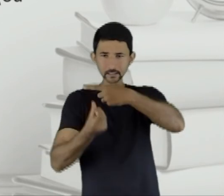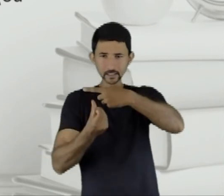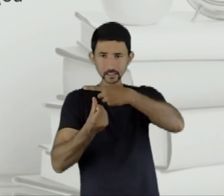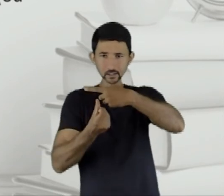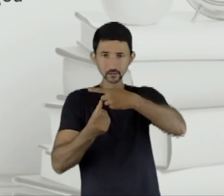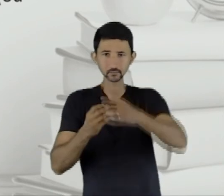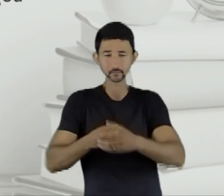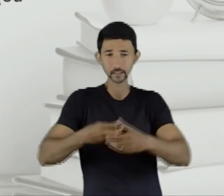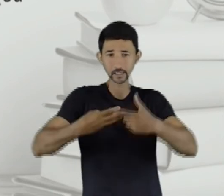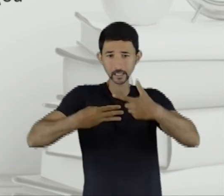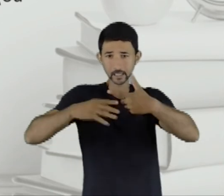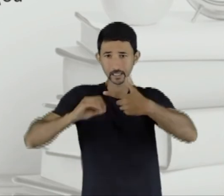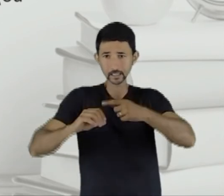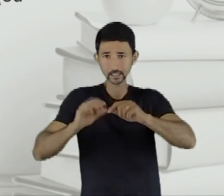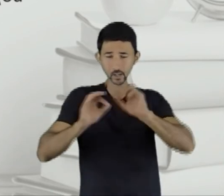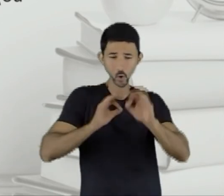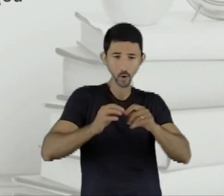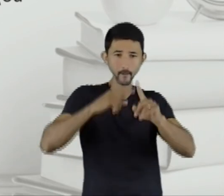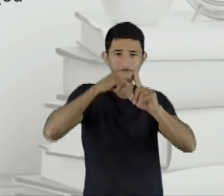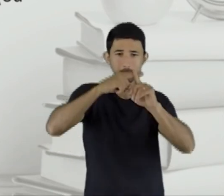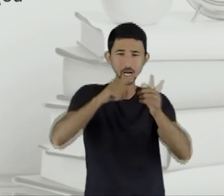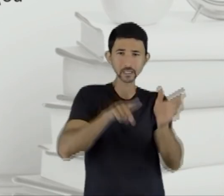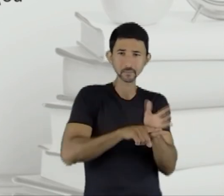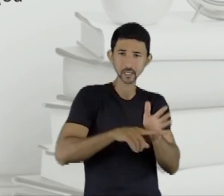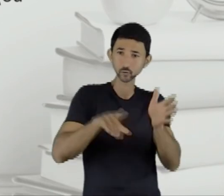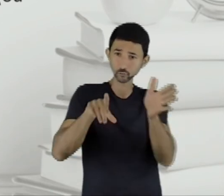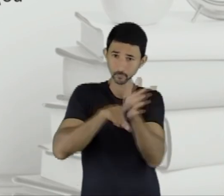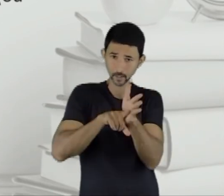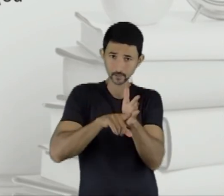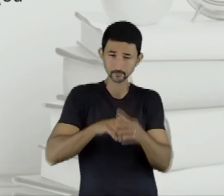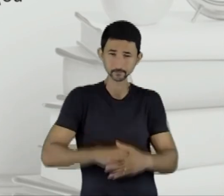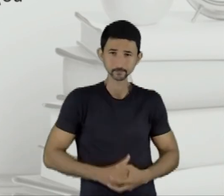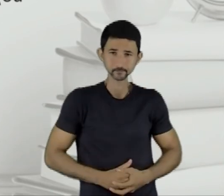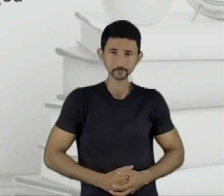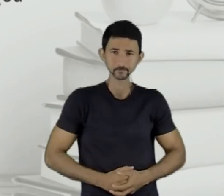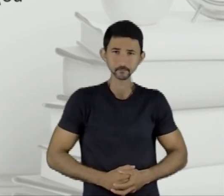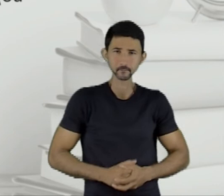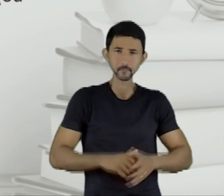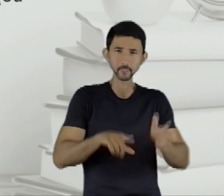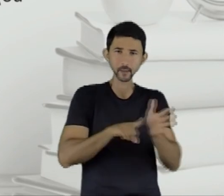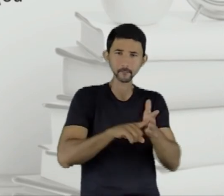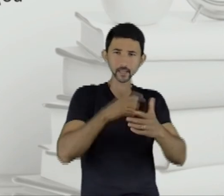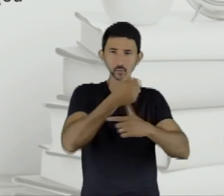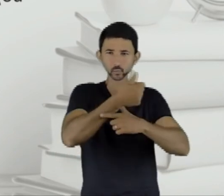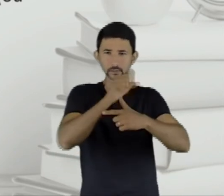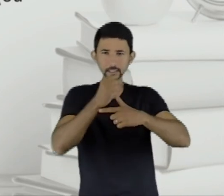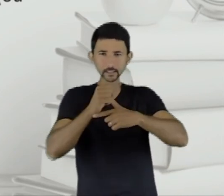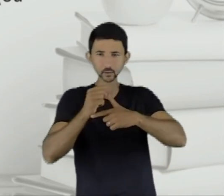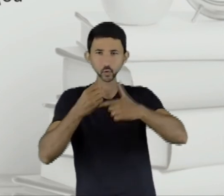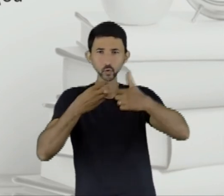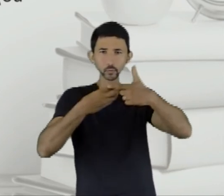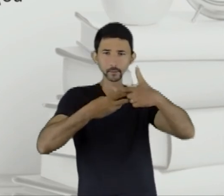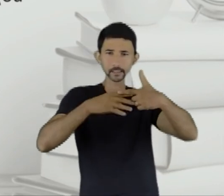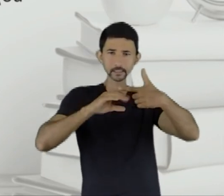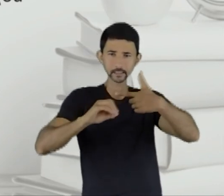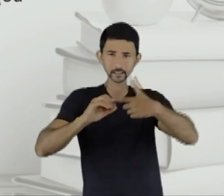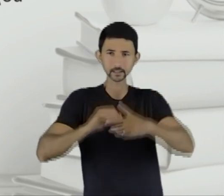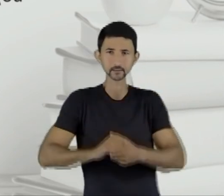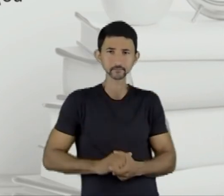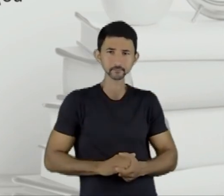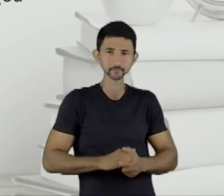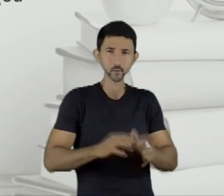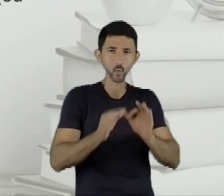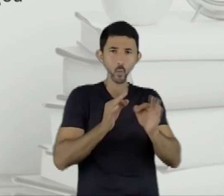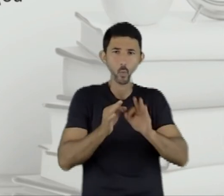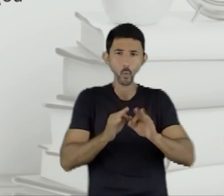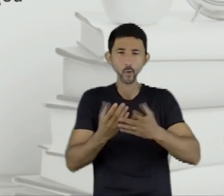denominadores. Regra de sinal, mais com menos deu menos. Então, menos 18, 30 avos, menos 5, 30 avos. Isso aqui é